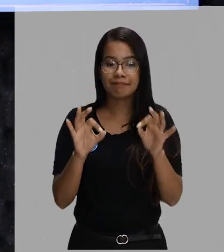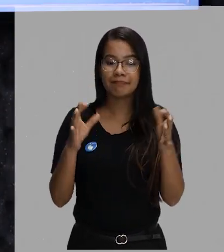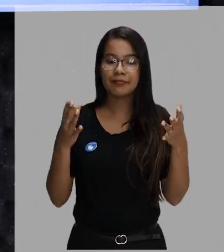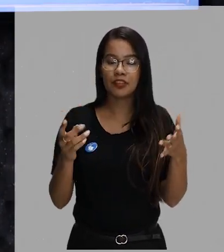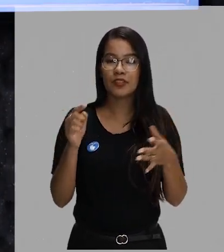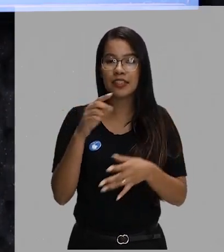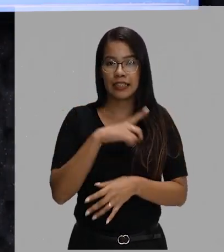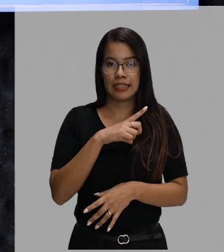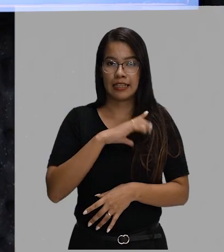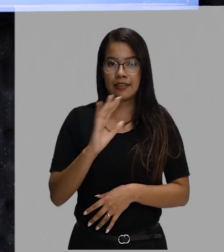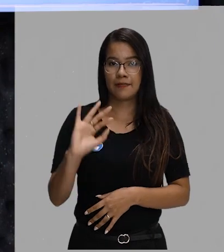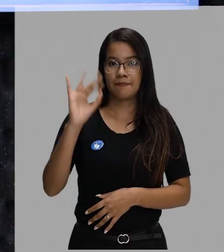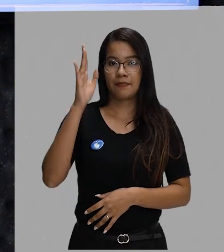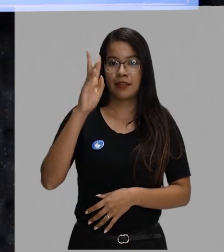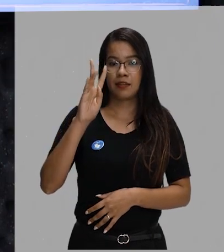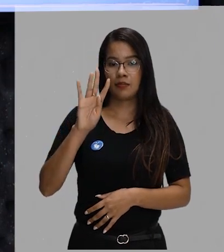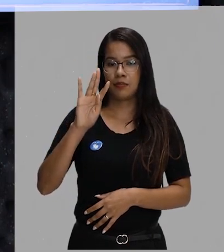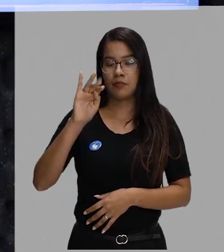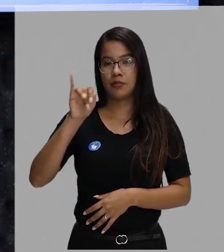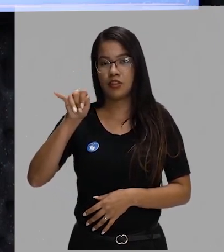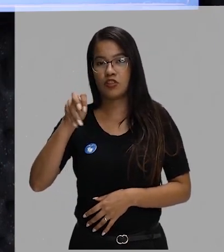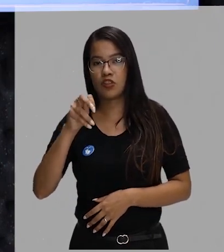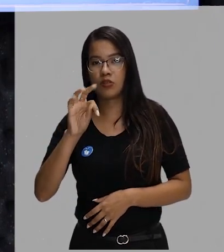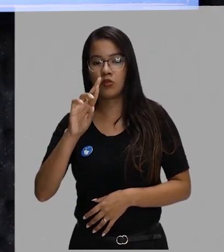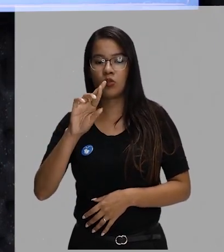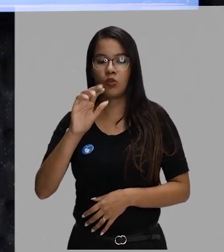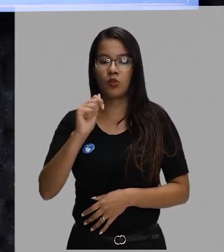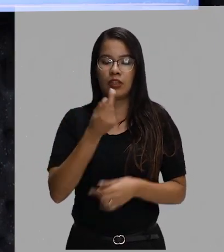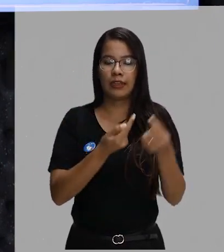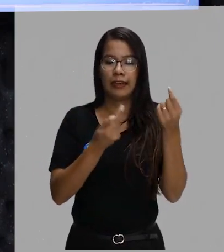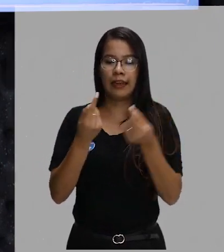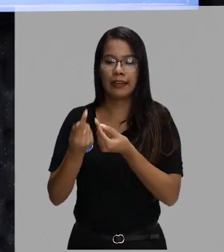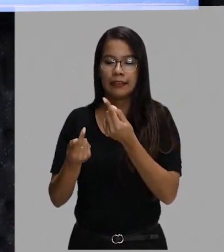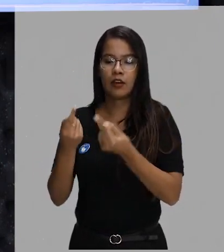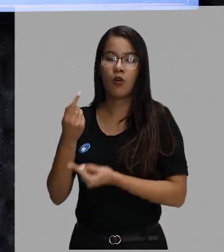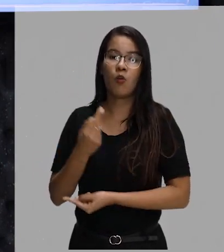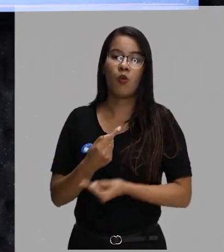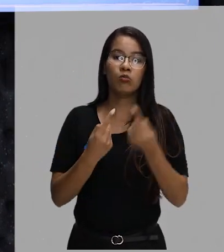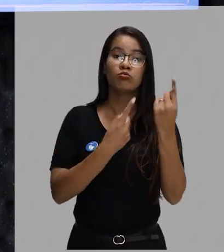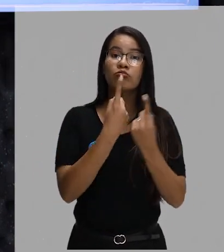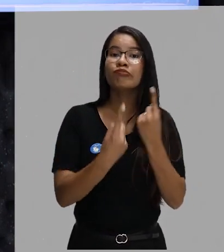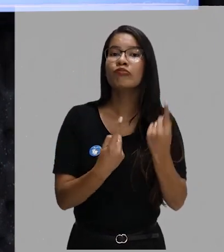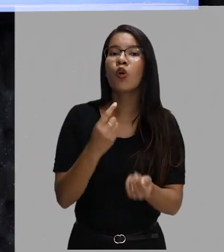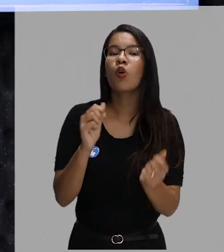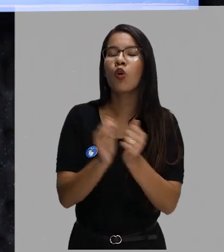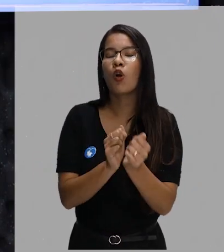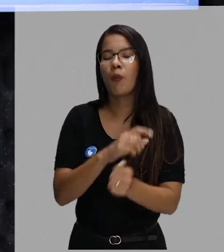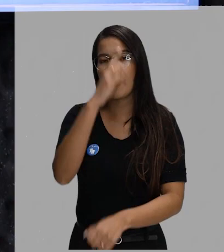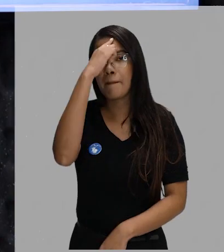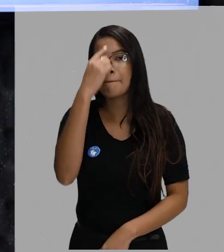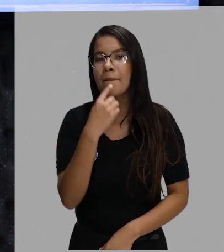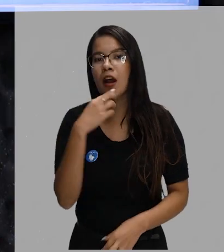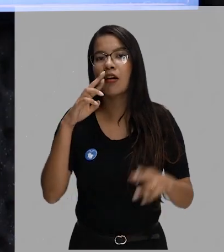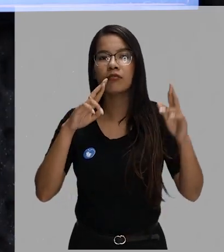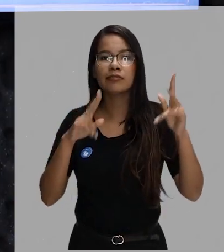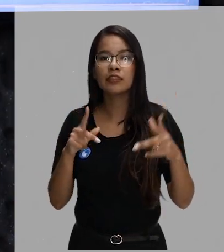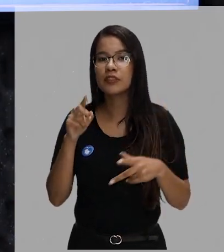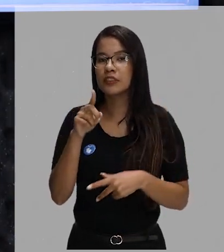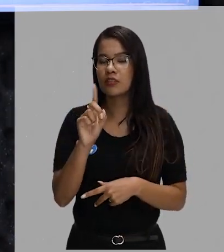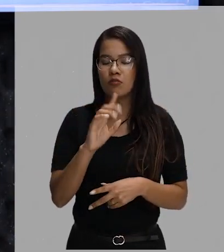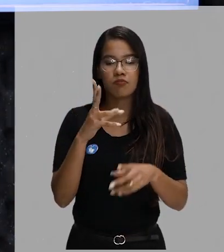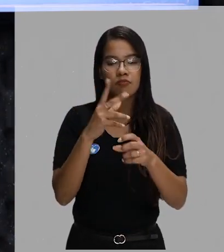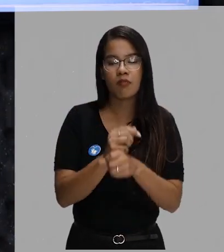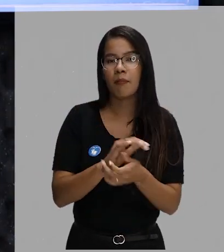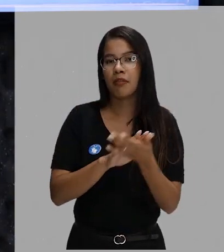função bijetora. Todo mundo com uma imagem diferente e você não sobra nenhum elemento no